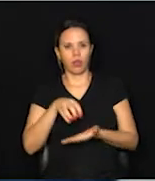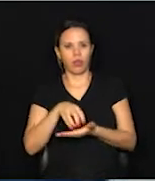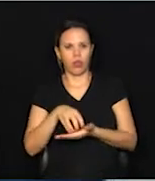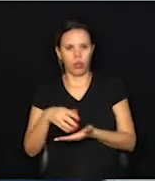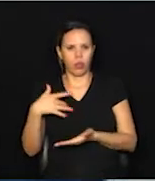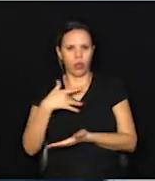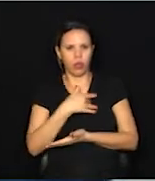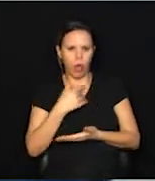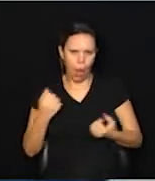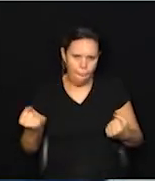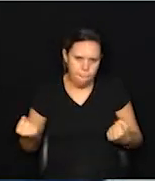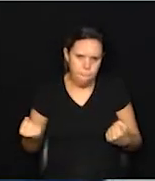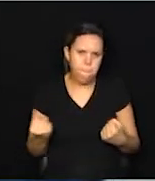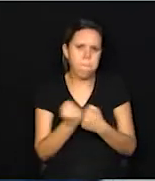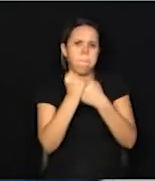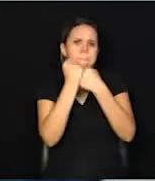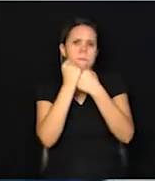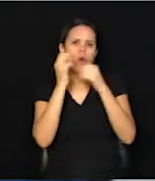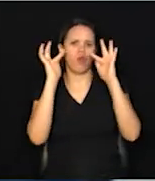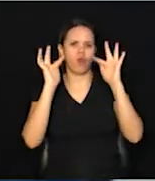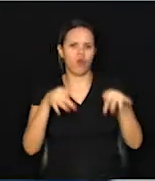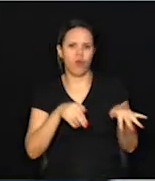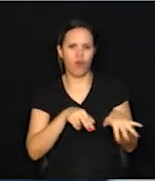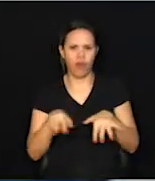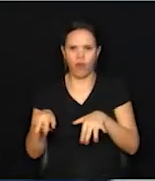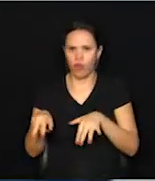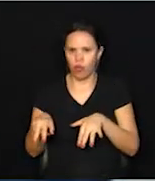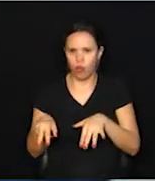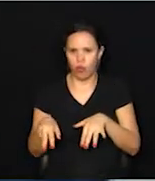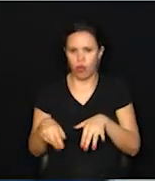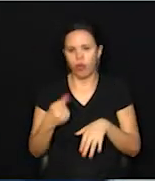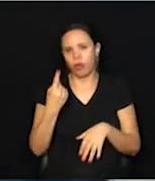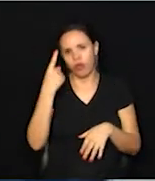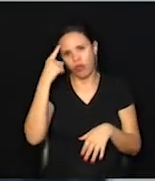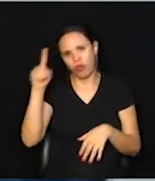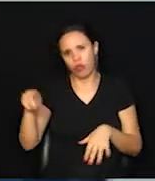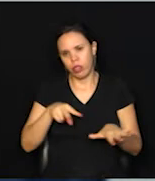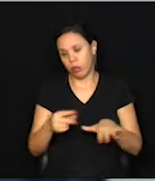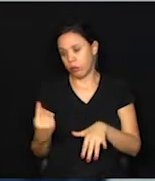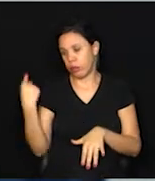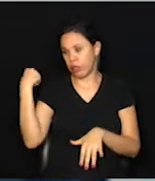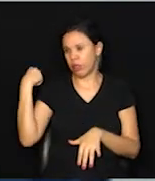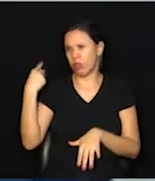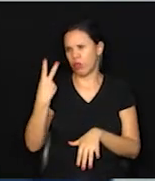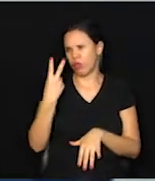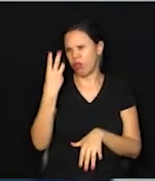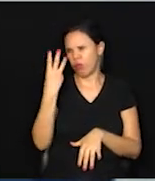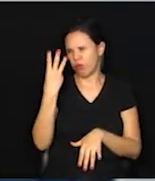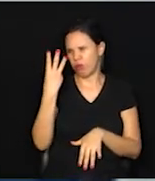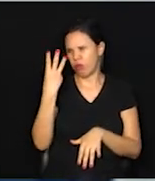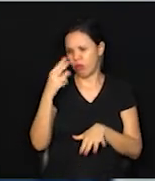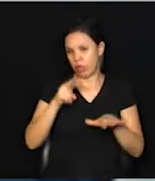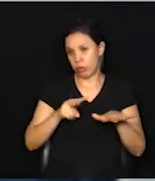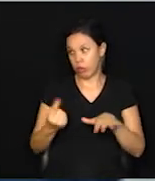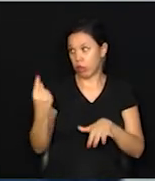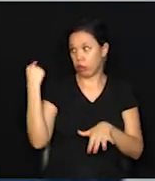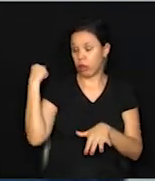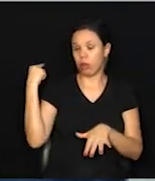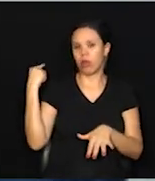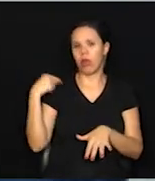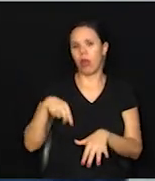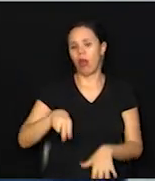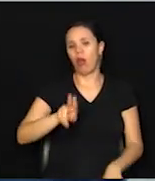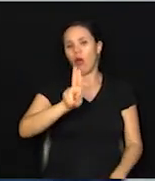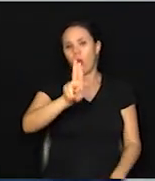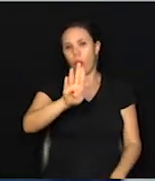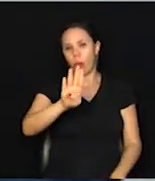um apoio brutal no final de semana. Tendo que um dia da semana retrasada, acho que 3 semanas atrás, as UBS